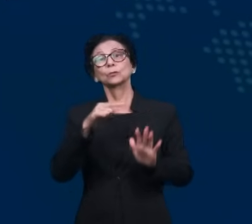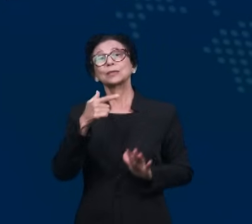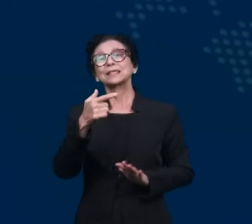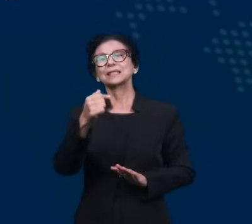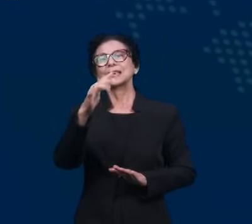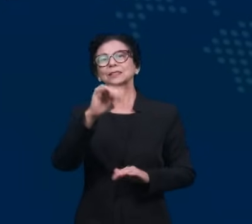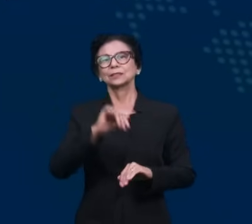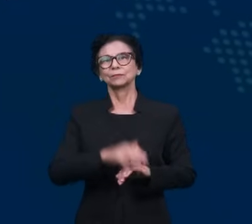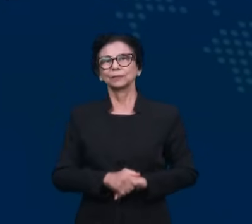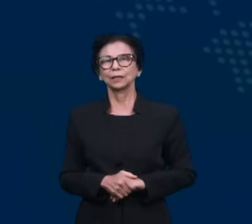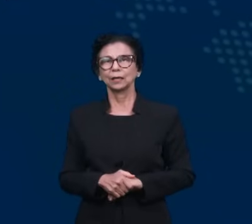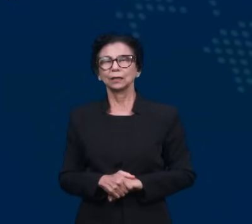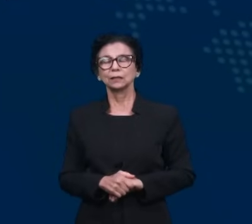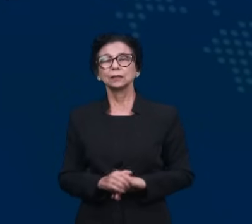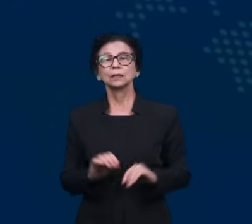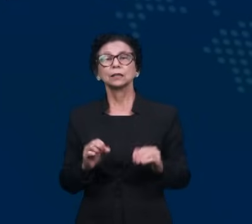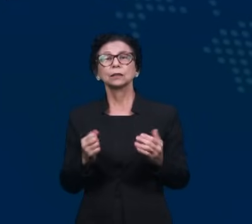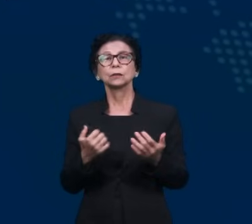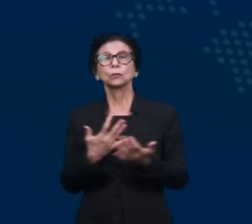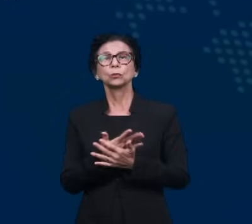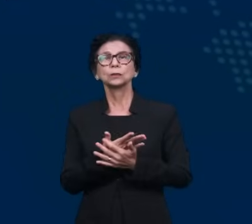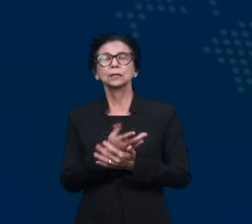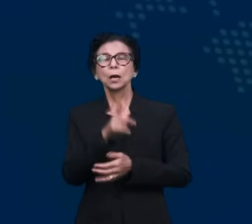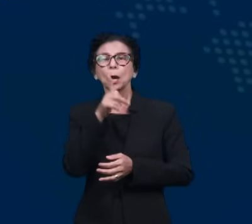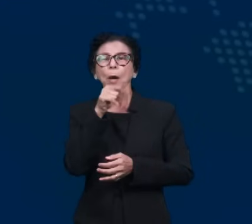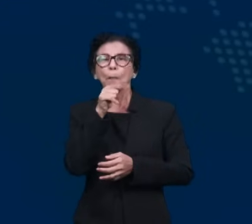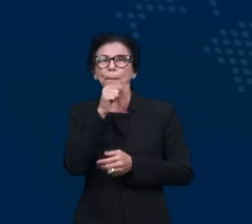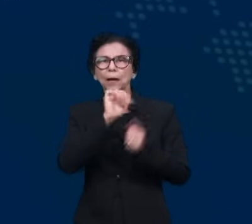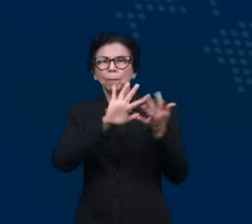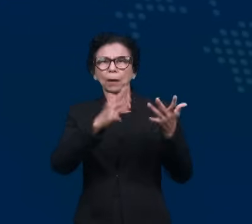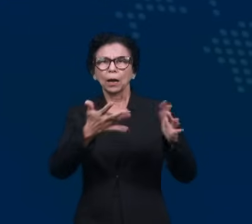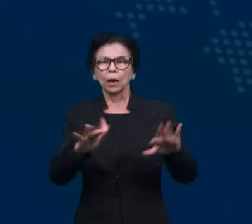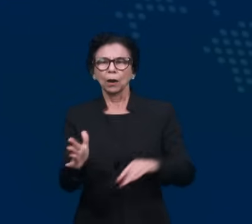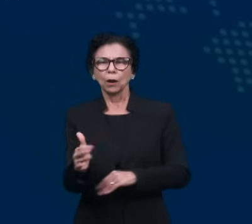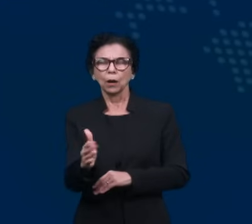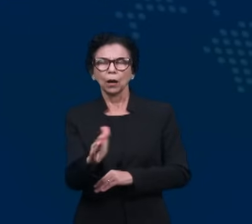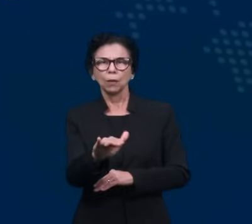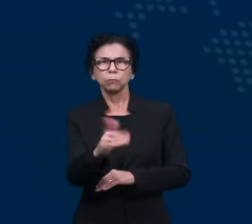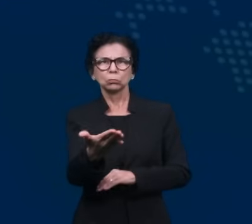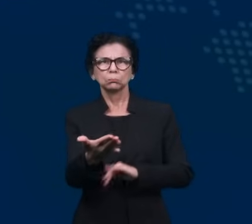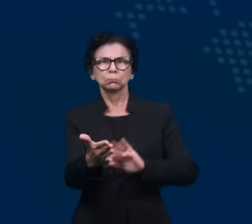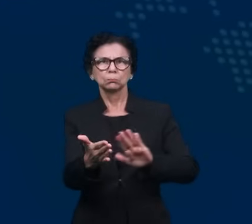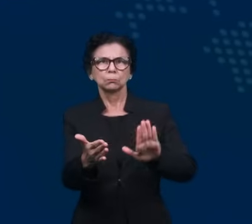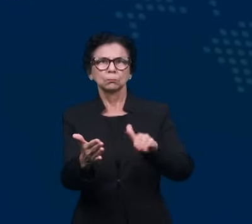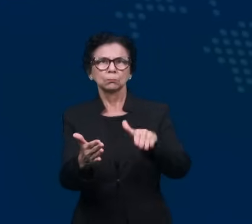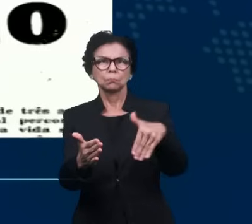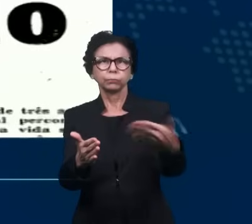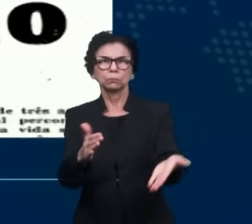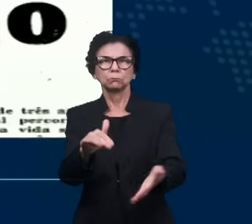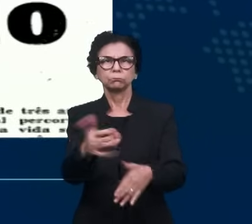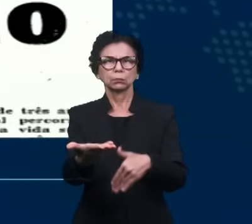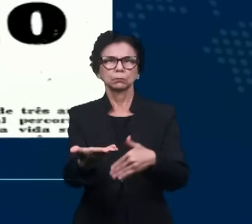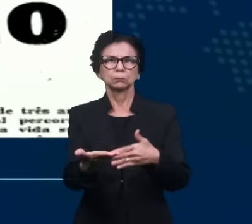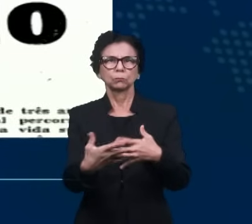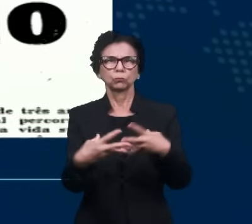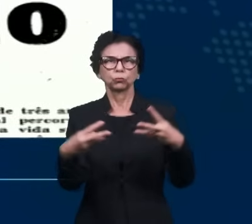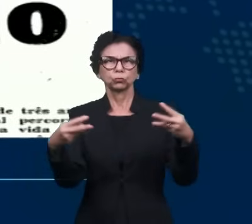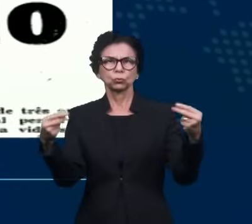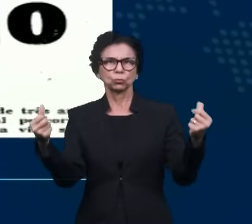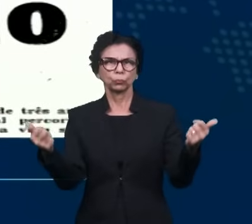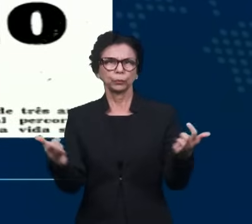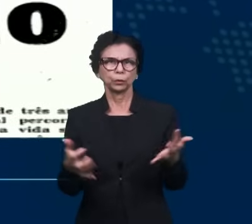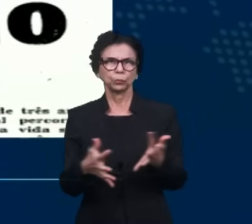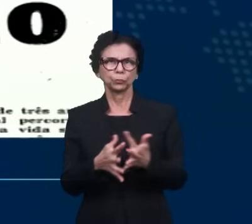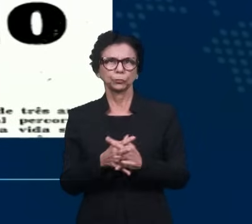terça parte das criaturas que tinham vida no mar. Vejam esse jornal, meus irmãos, daquele